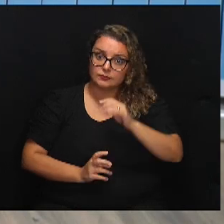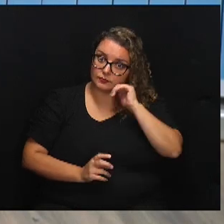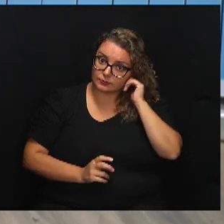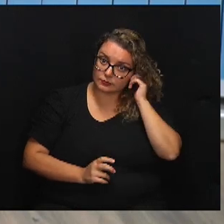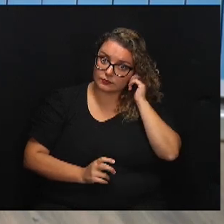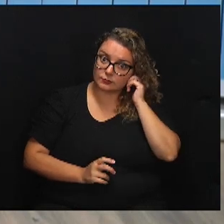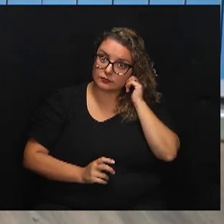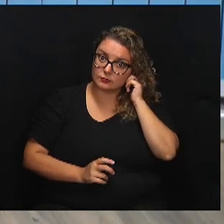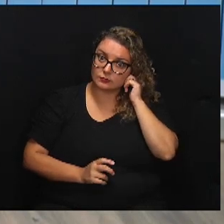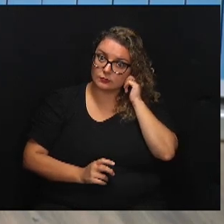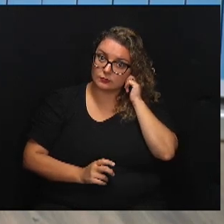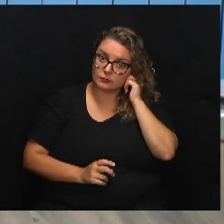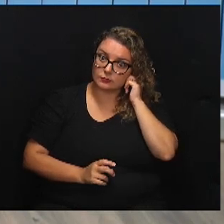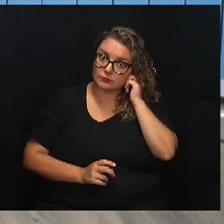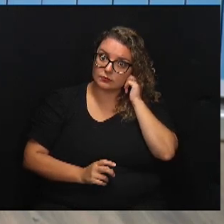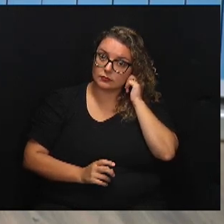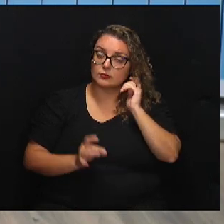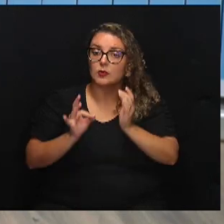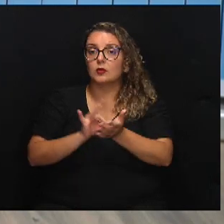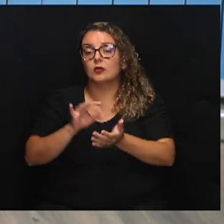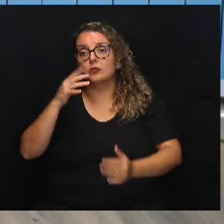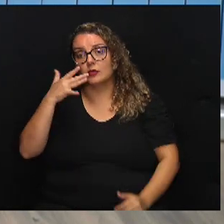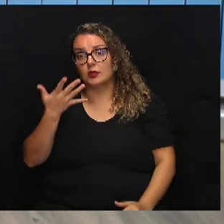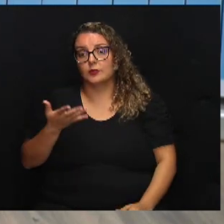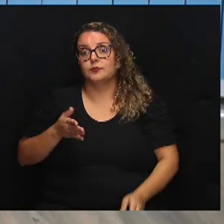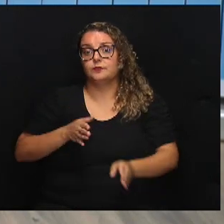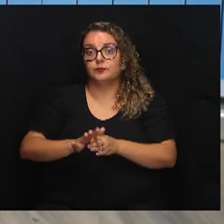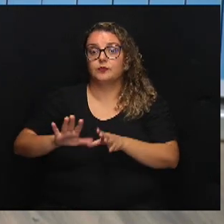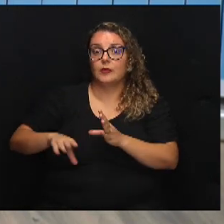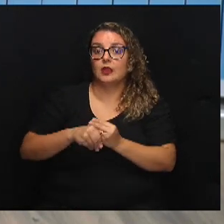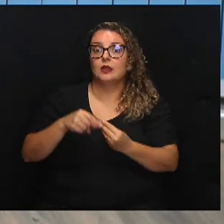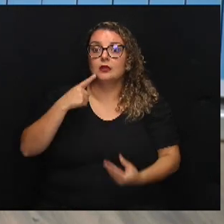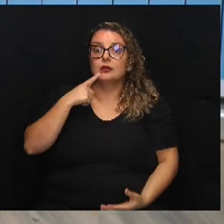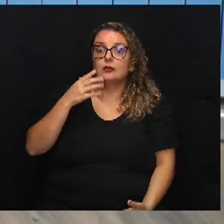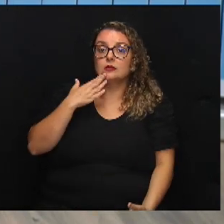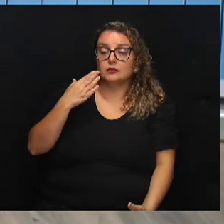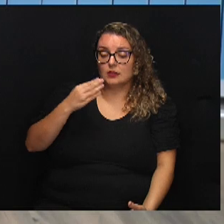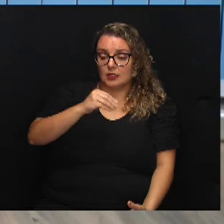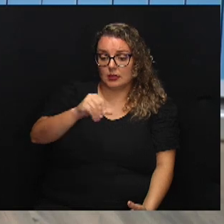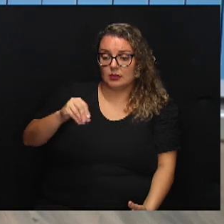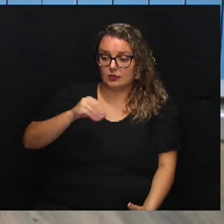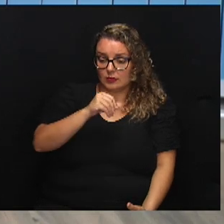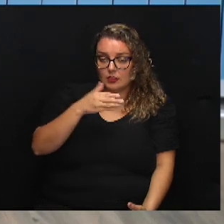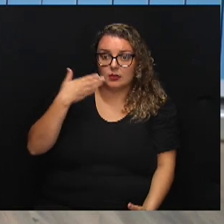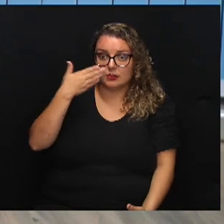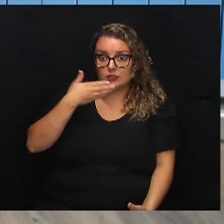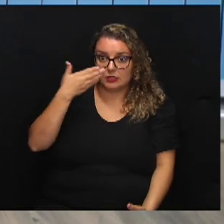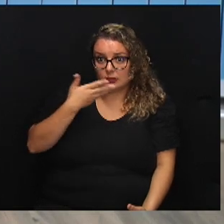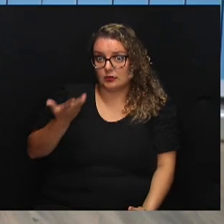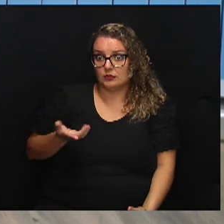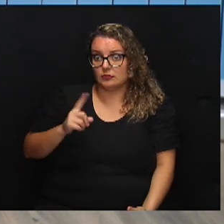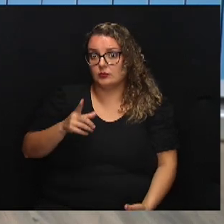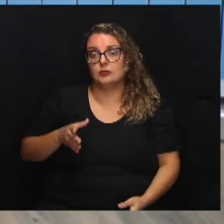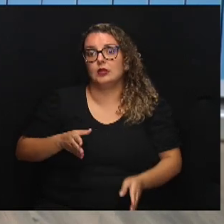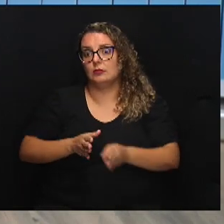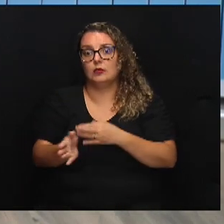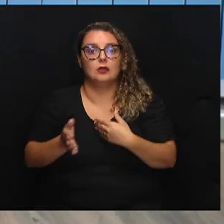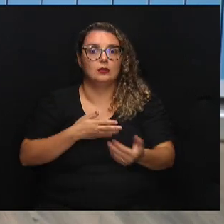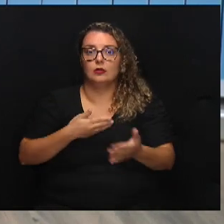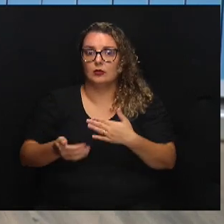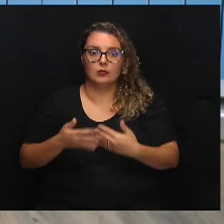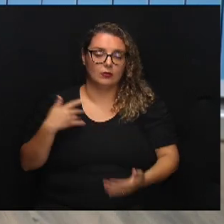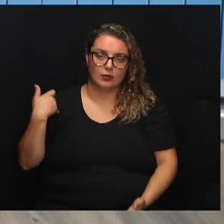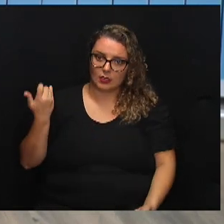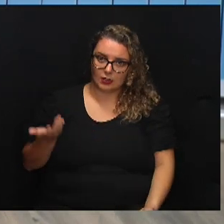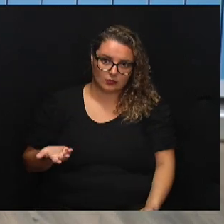Então, na verdade, Ana Paula, a recomendação da adição de açúcar, ela não tem uma recomendação em qualquer idade